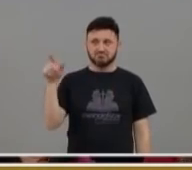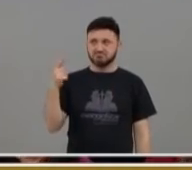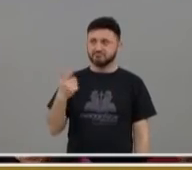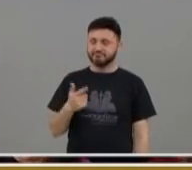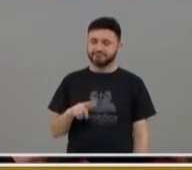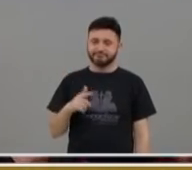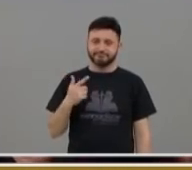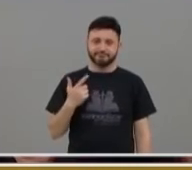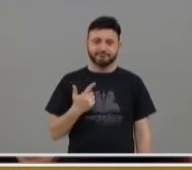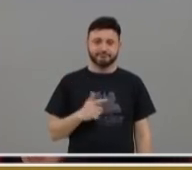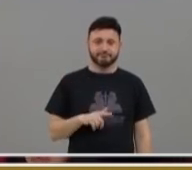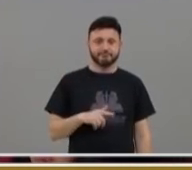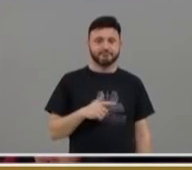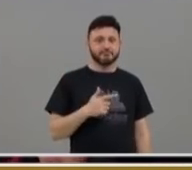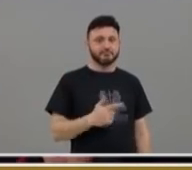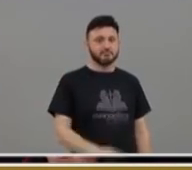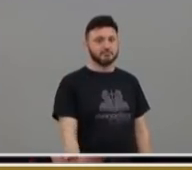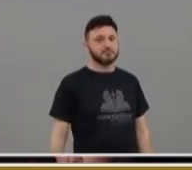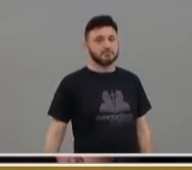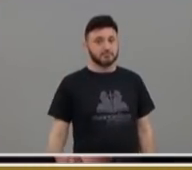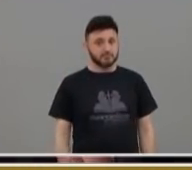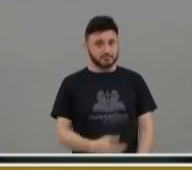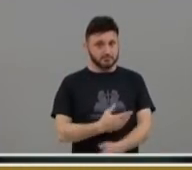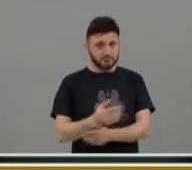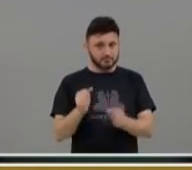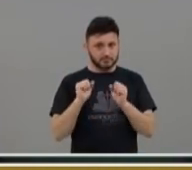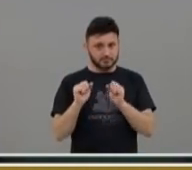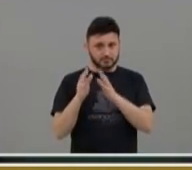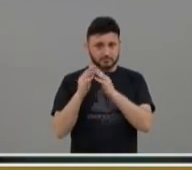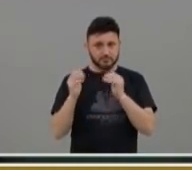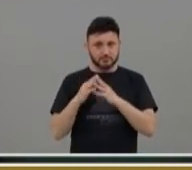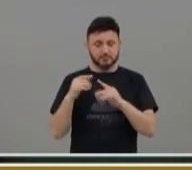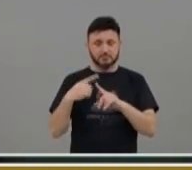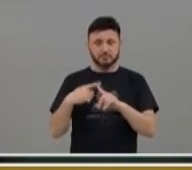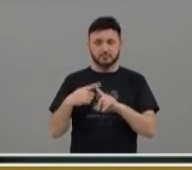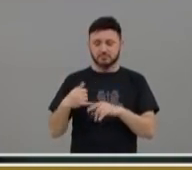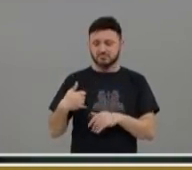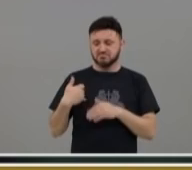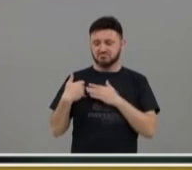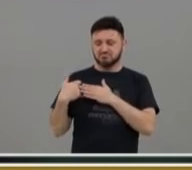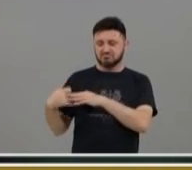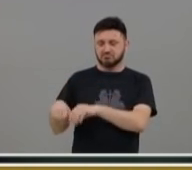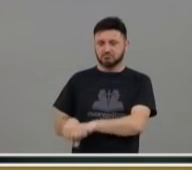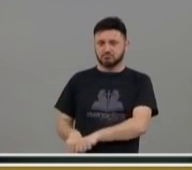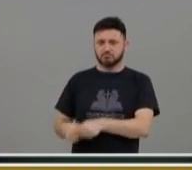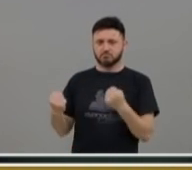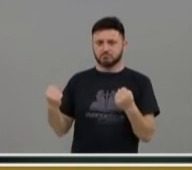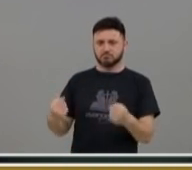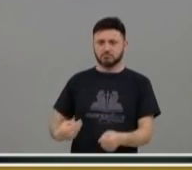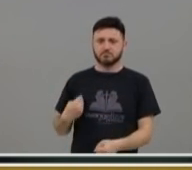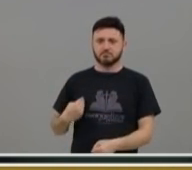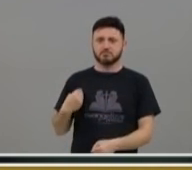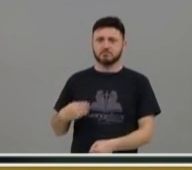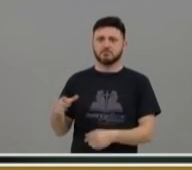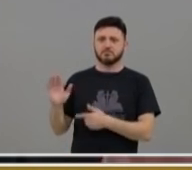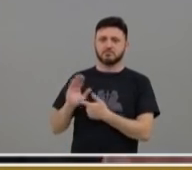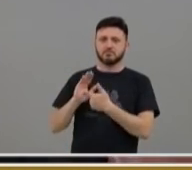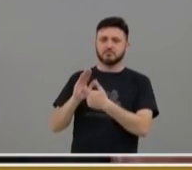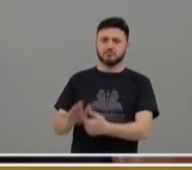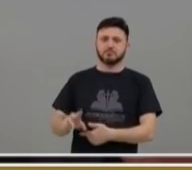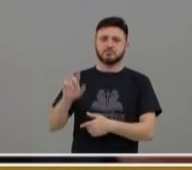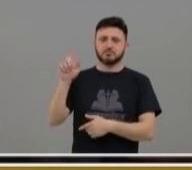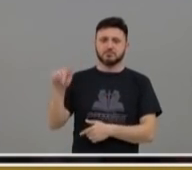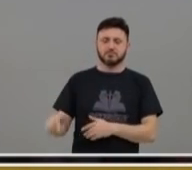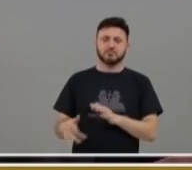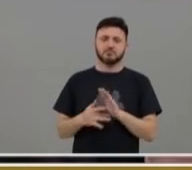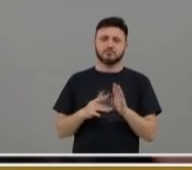sua graça, filha. Ele te trouxe aqui para quebrar todo o orgulho, para te mostrar que somente diante dele